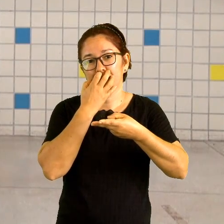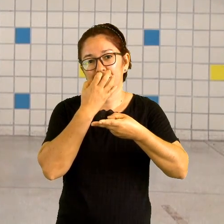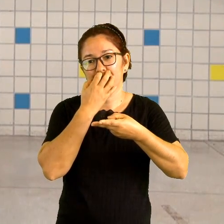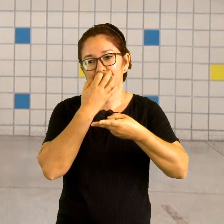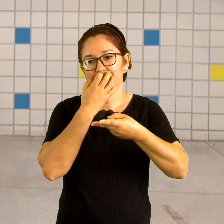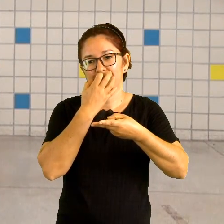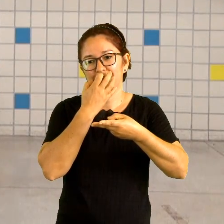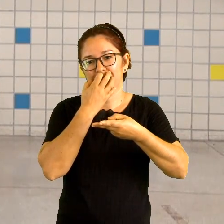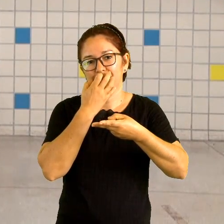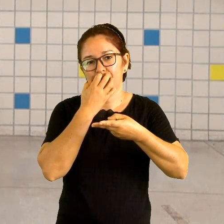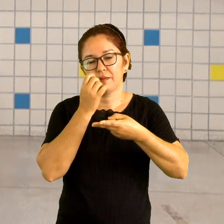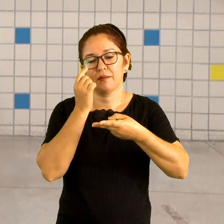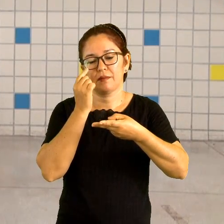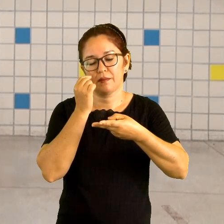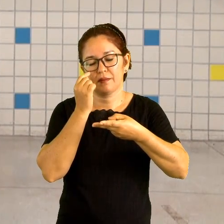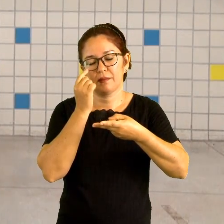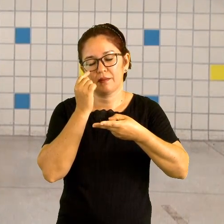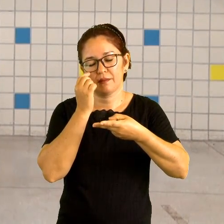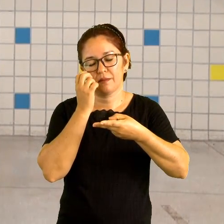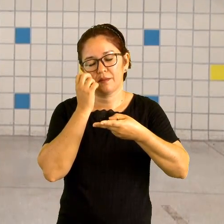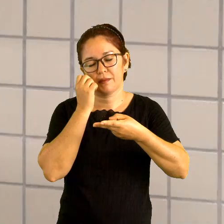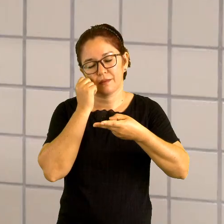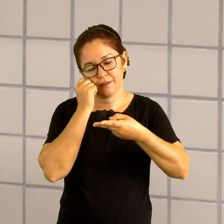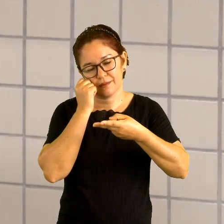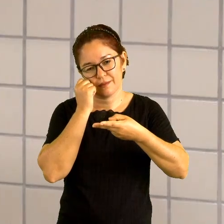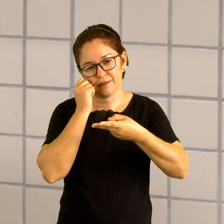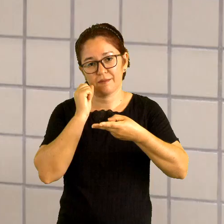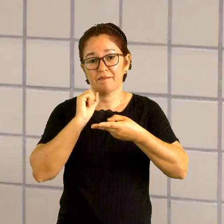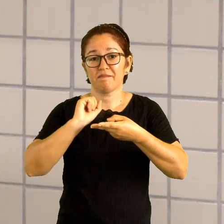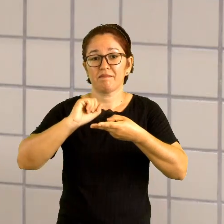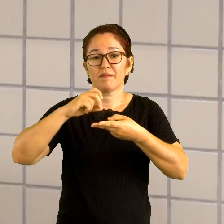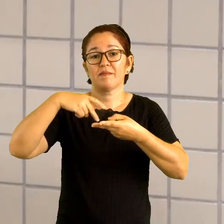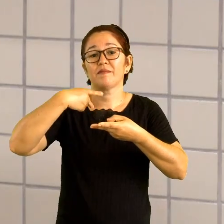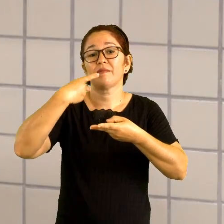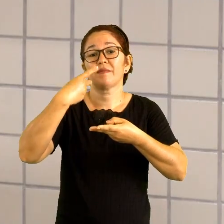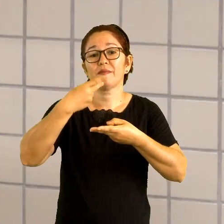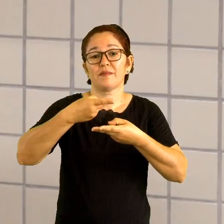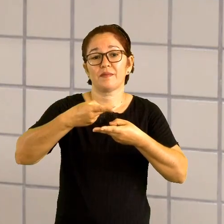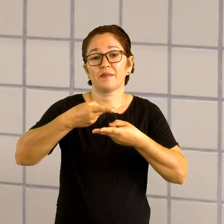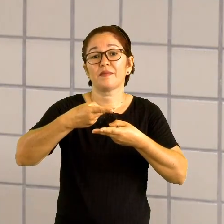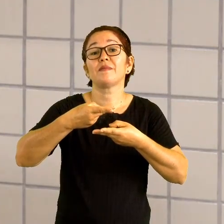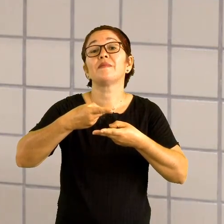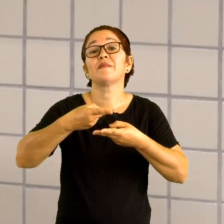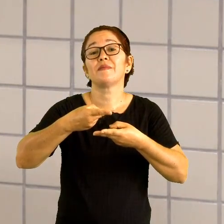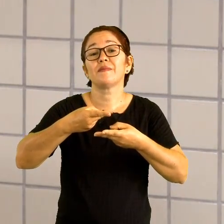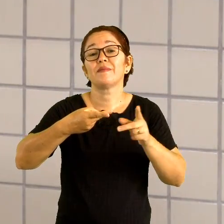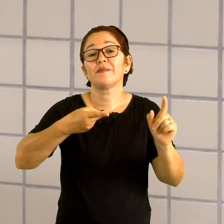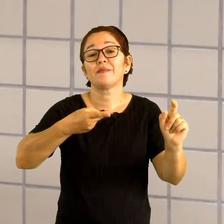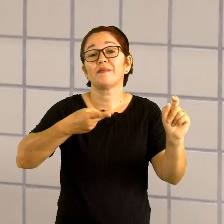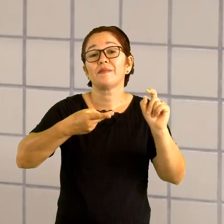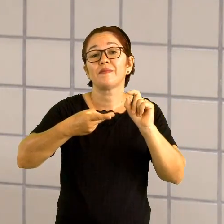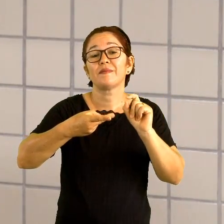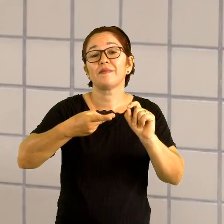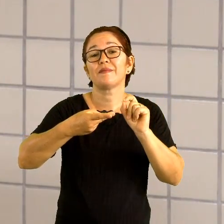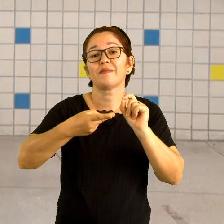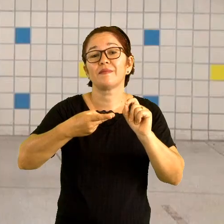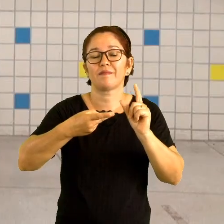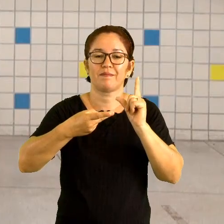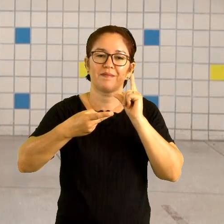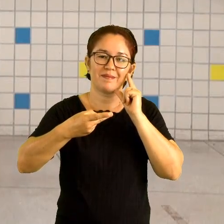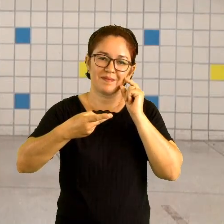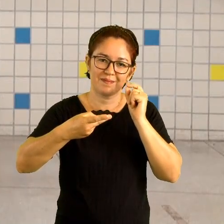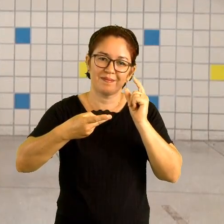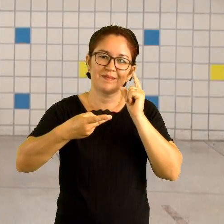lá cochilando, certo? Em cima do cachorro estava quem? Um